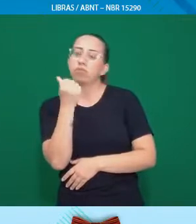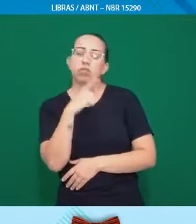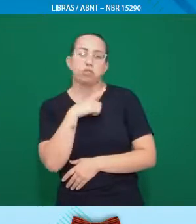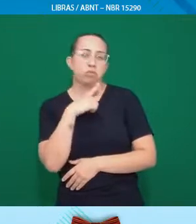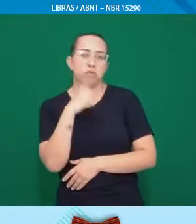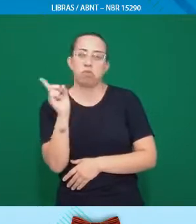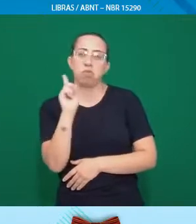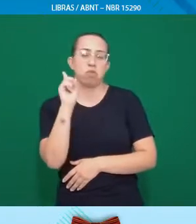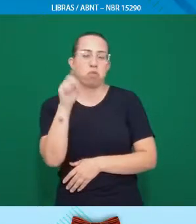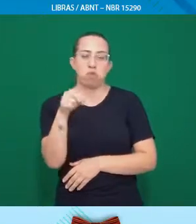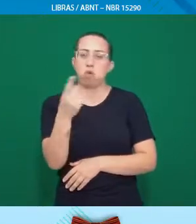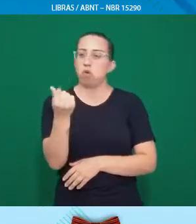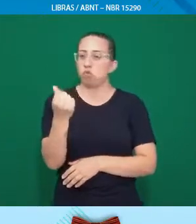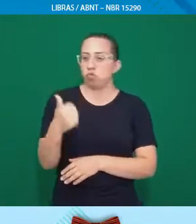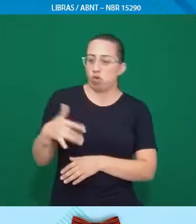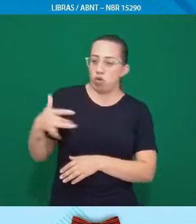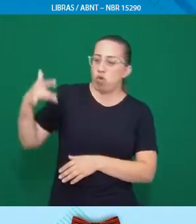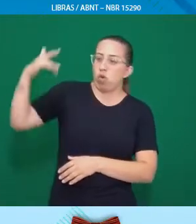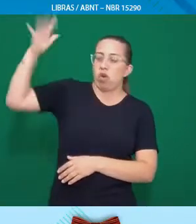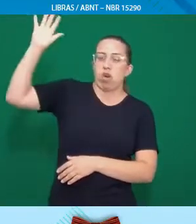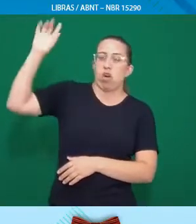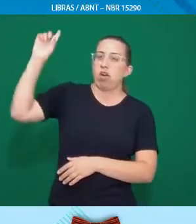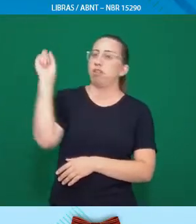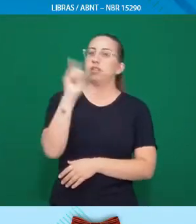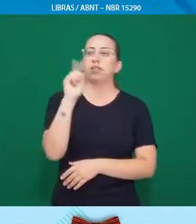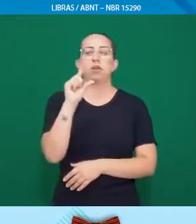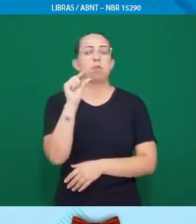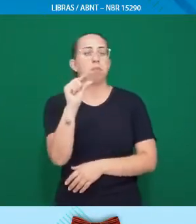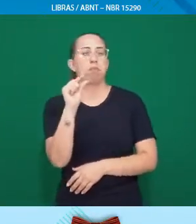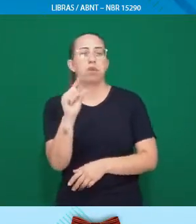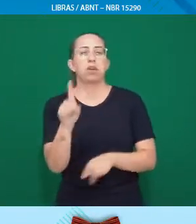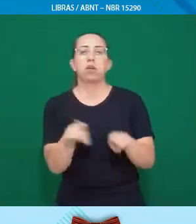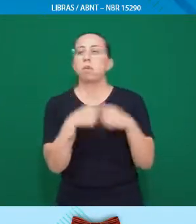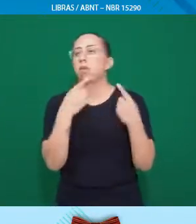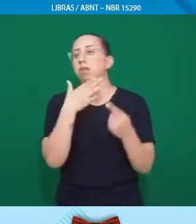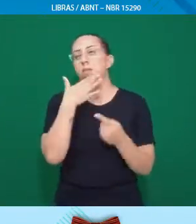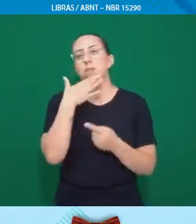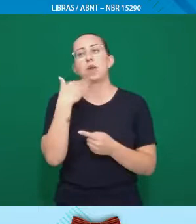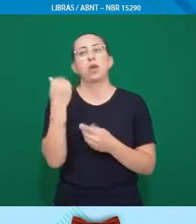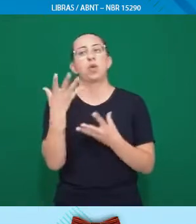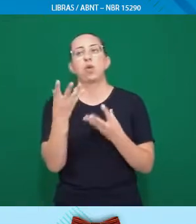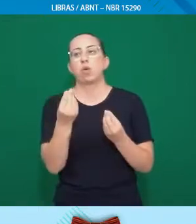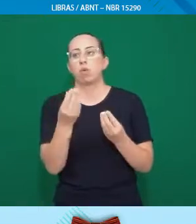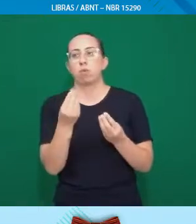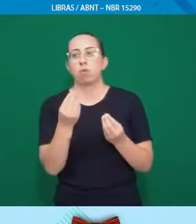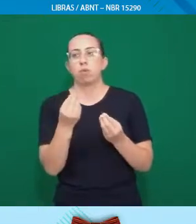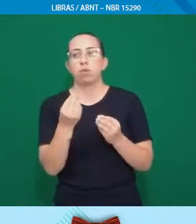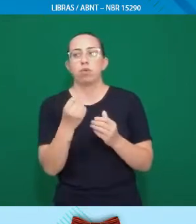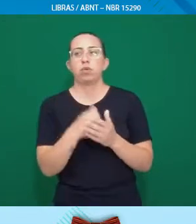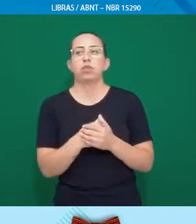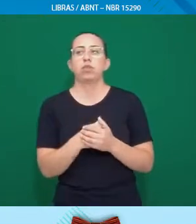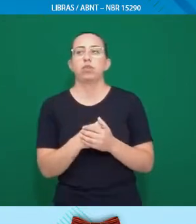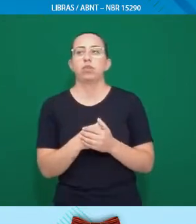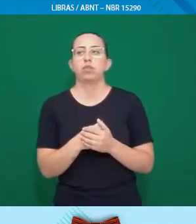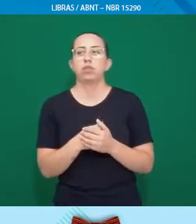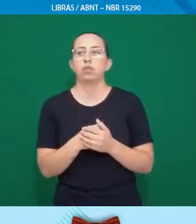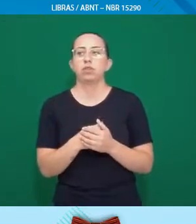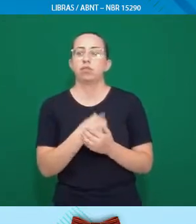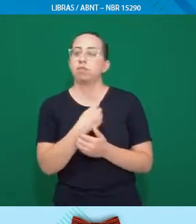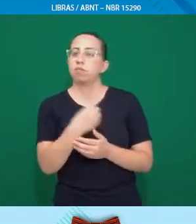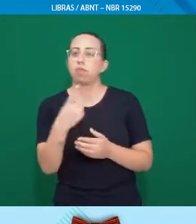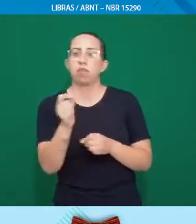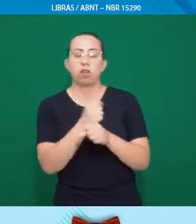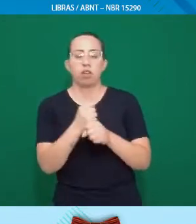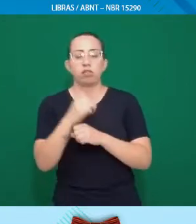orçamento ele não é um orçamento é alto no entanto melhorou bastante nessa última gestão é